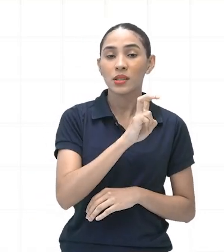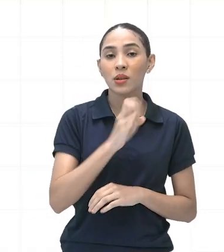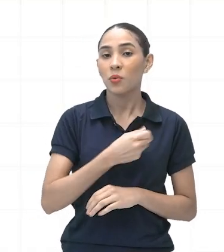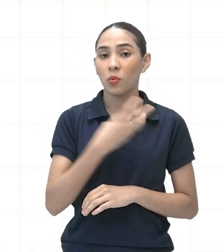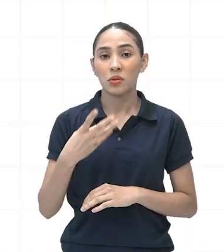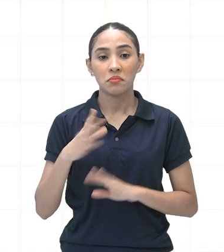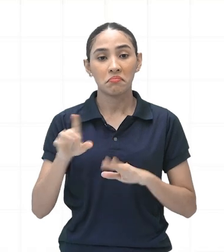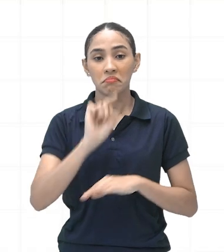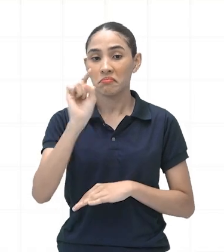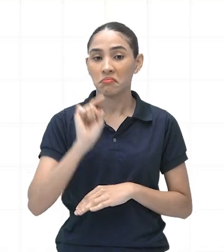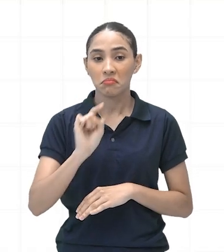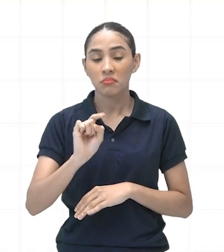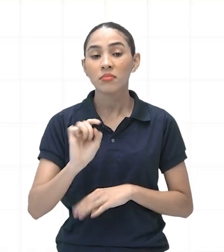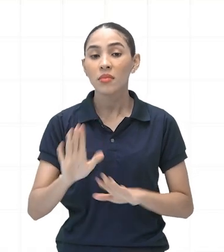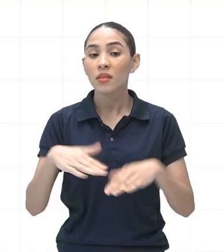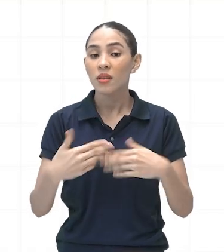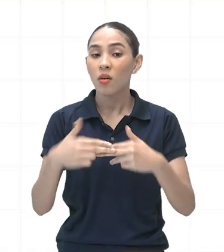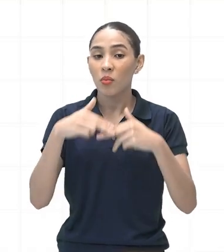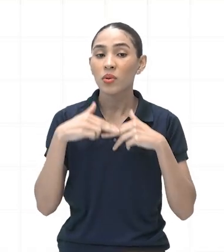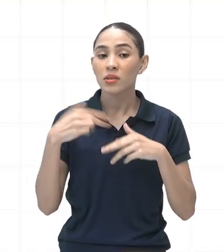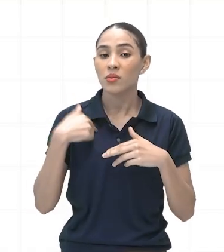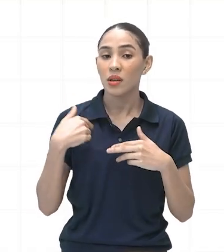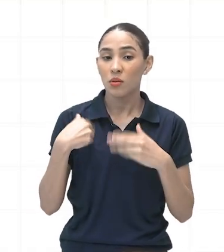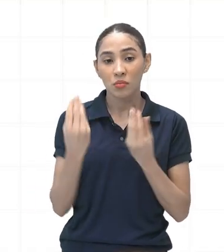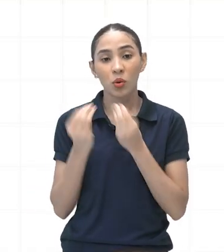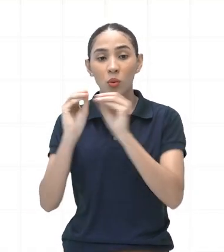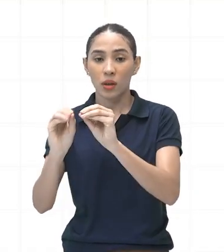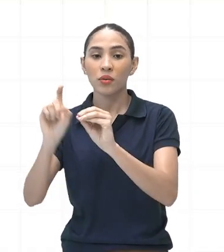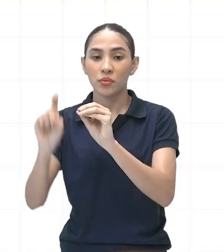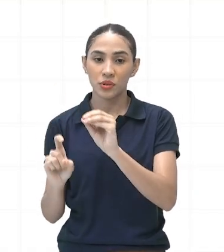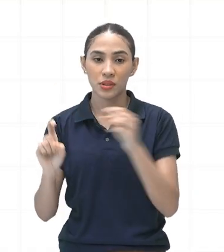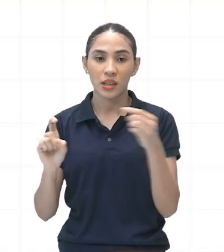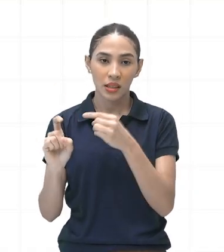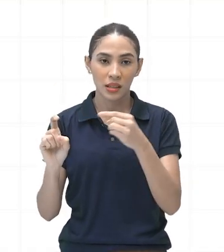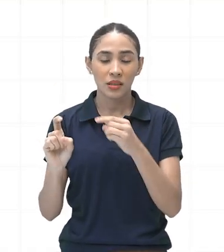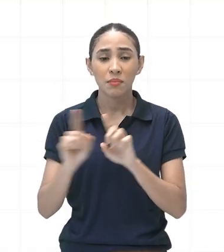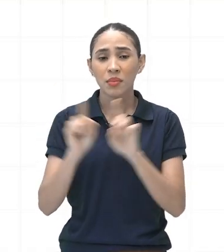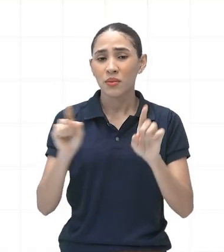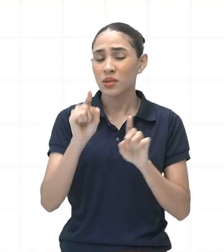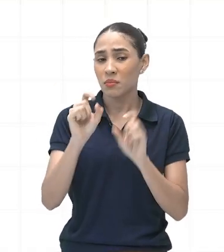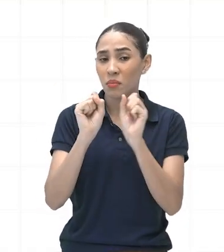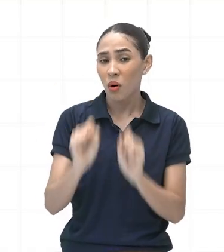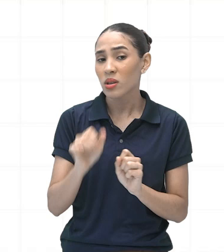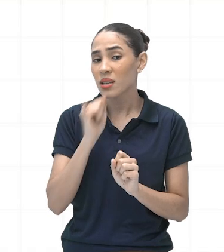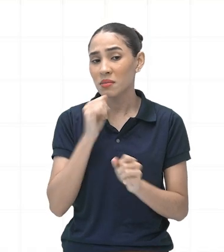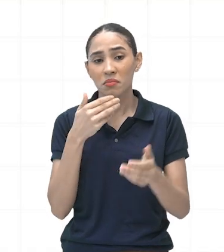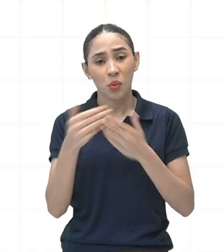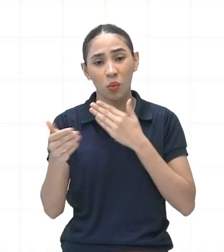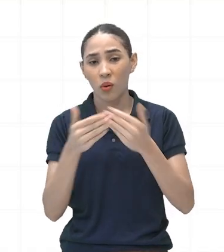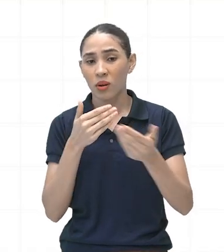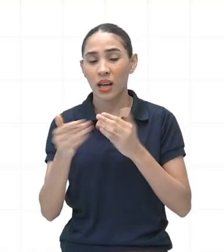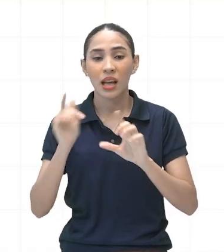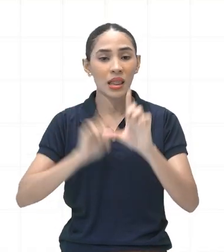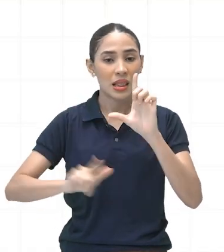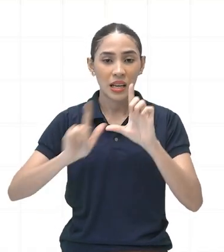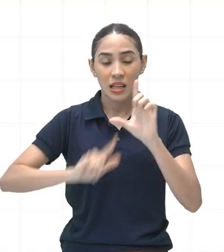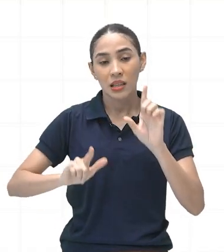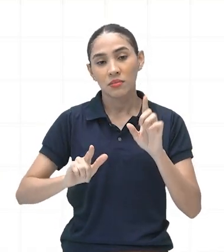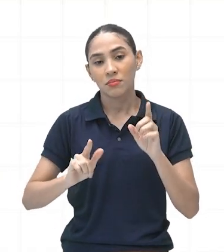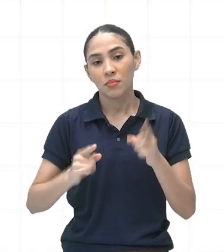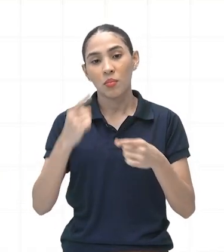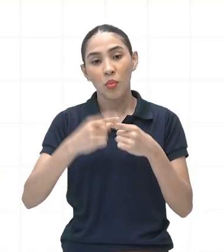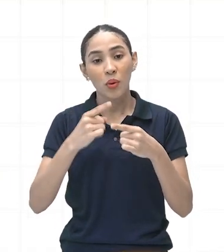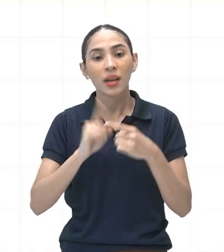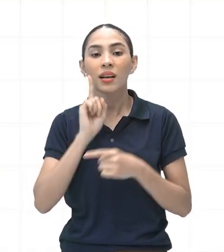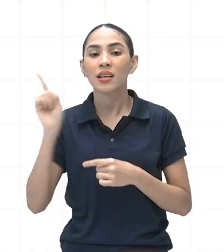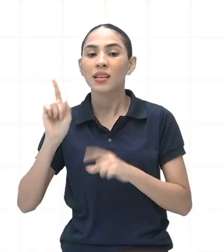4,5 kg, né? Então, por isso eu coloquei o X aqui, né? Mas você pode colocar qualquer letra, né? Porque